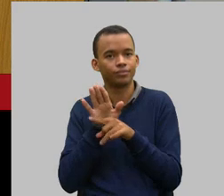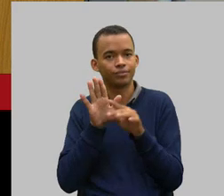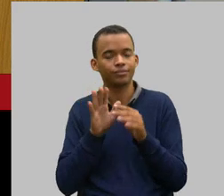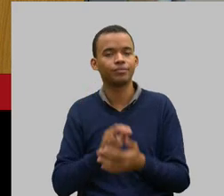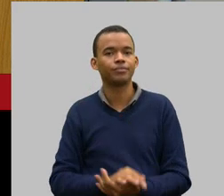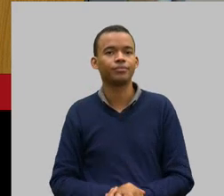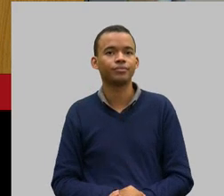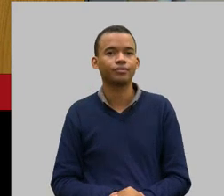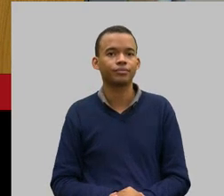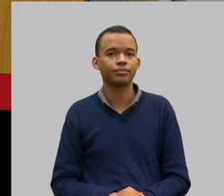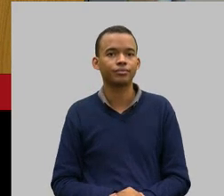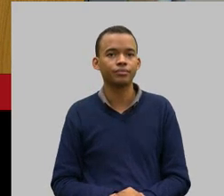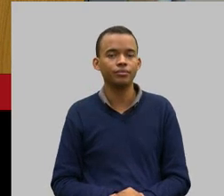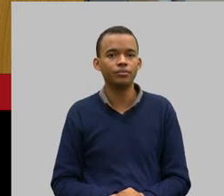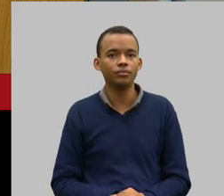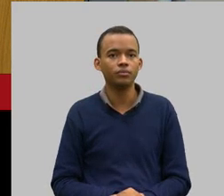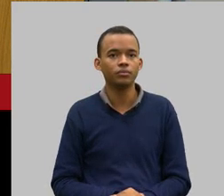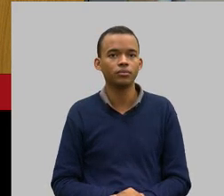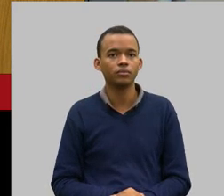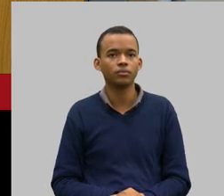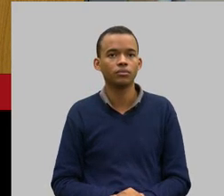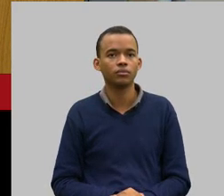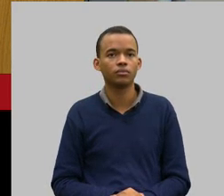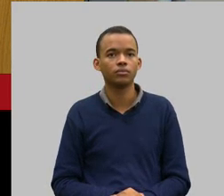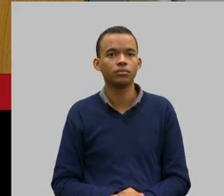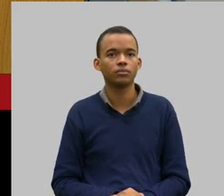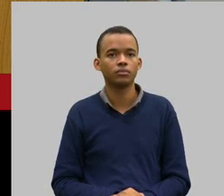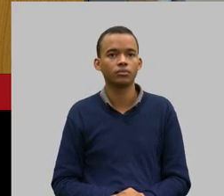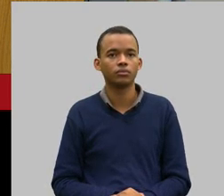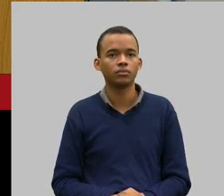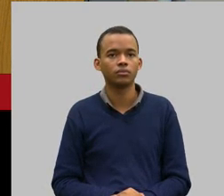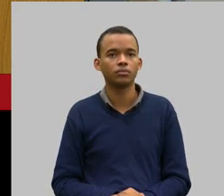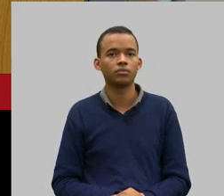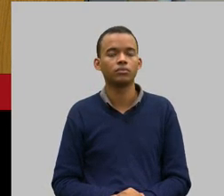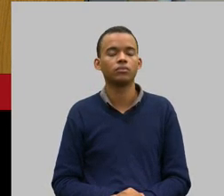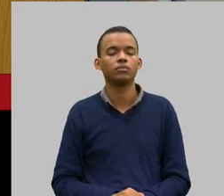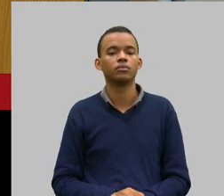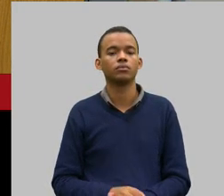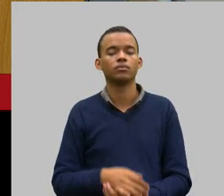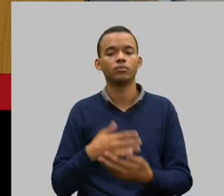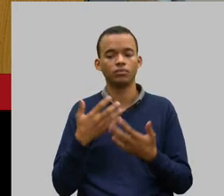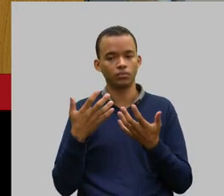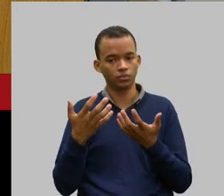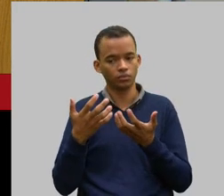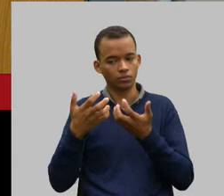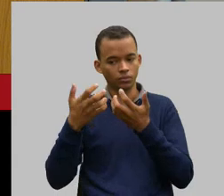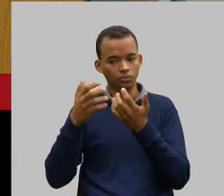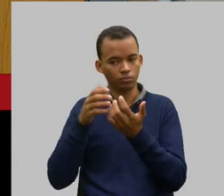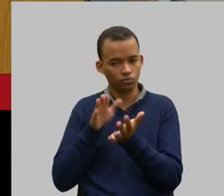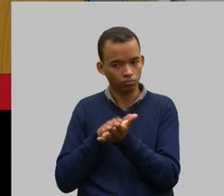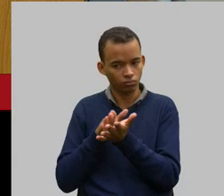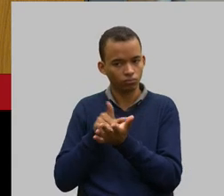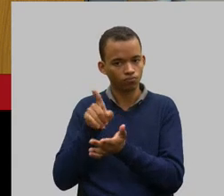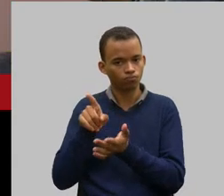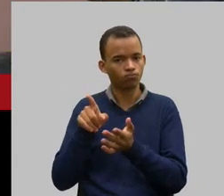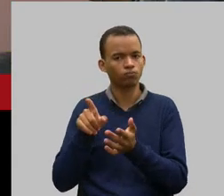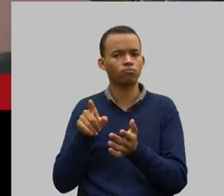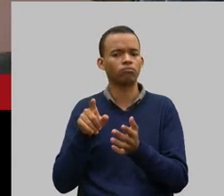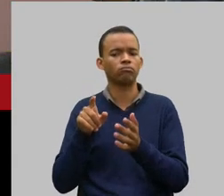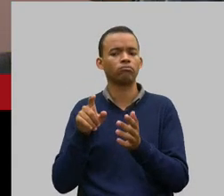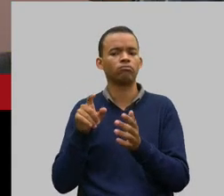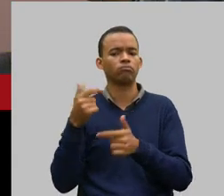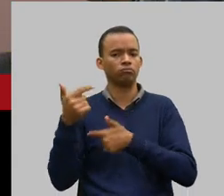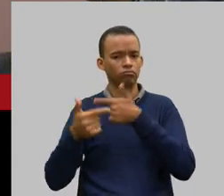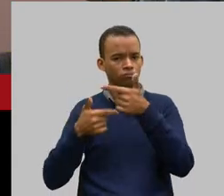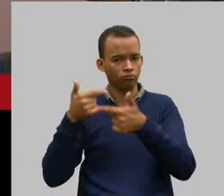reconhecimento à importância que o senhor teve no setor de energia solar em Minas Gerais a gente chegou onde chegou tem o